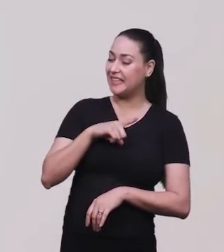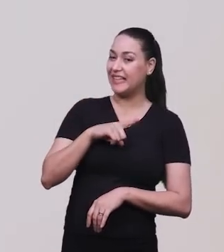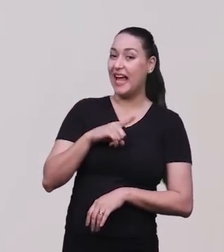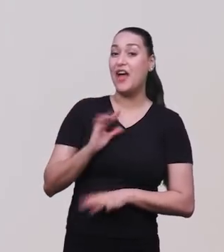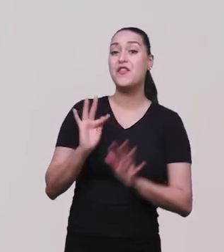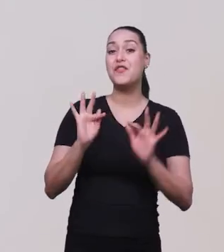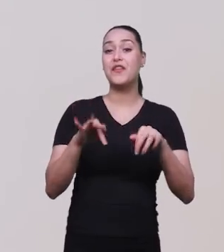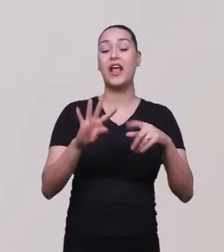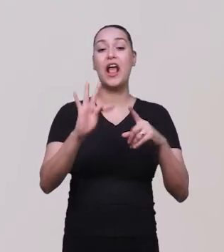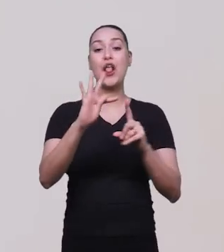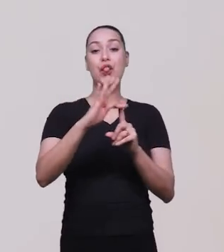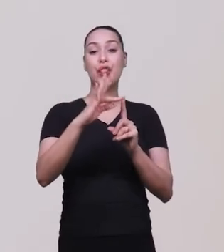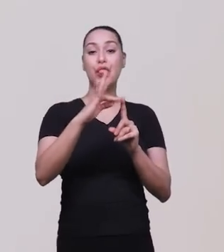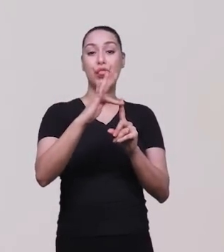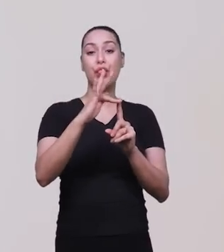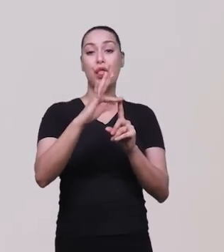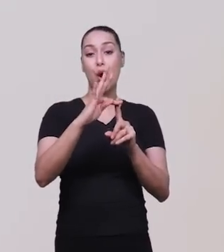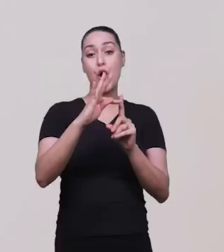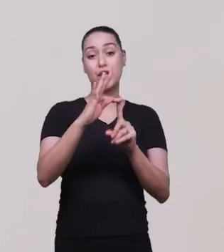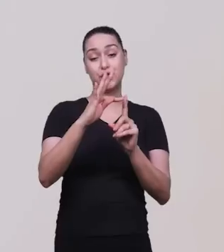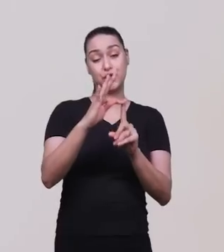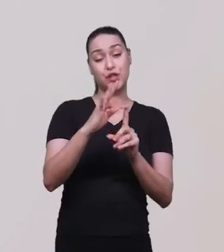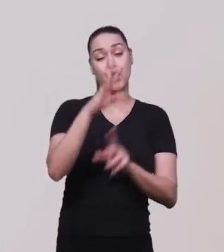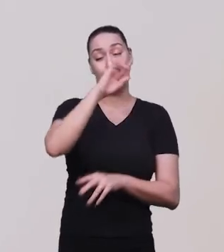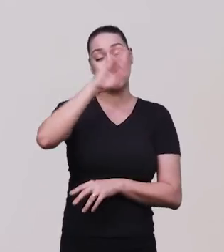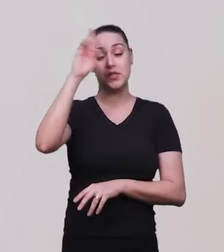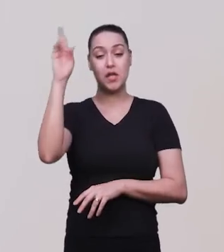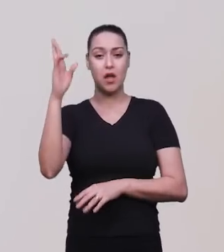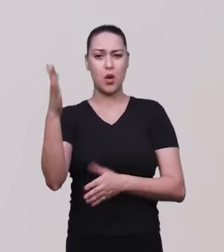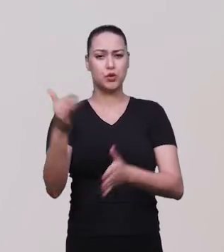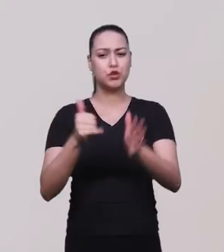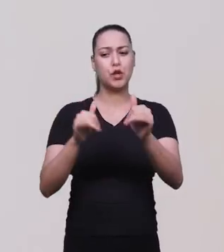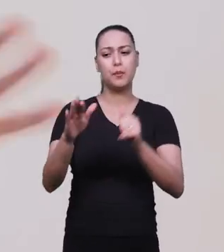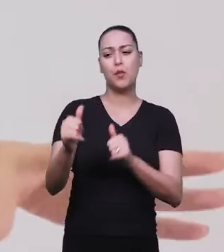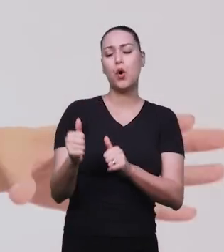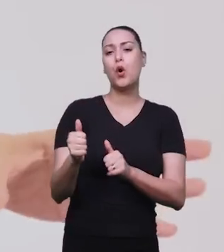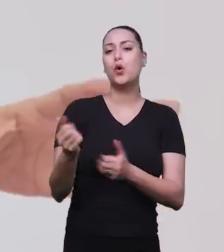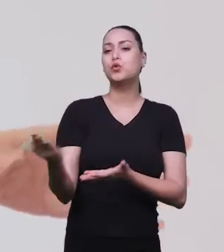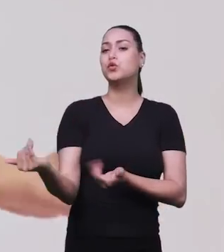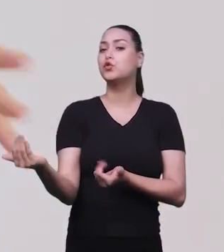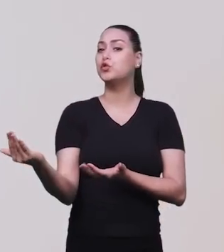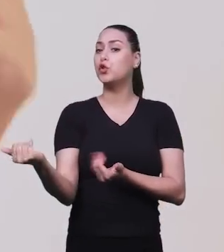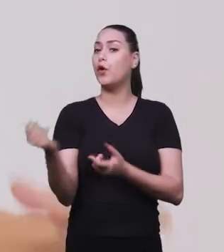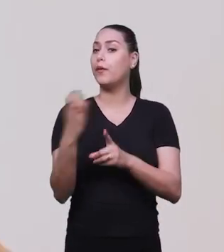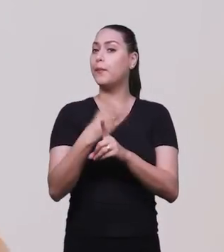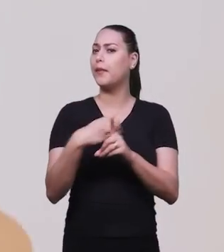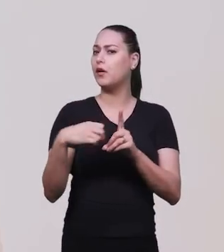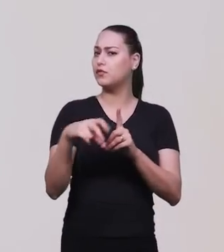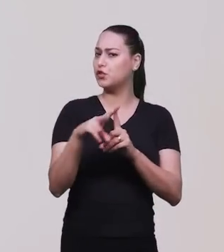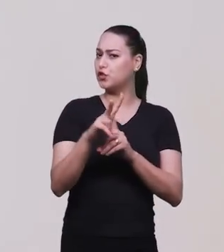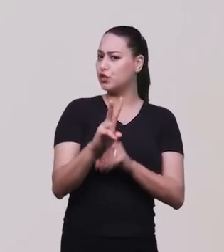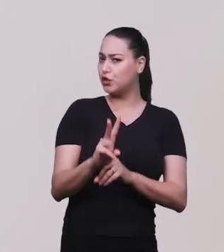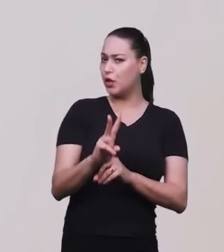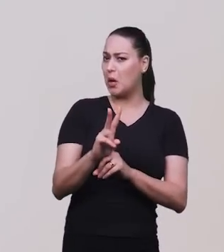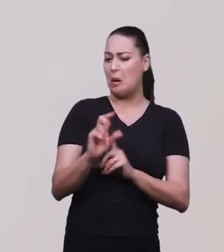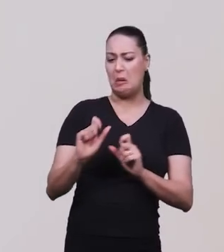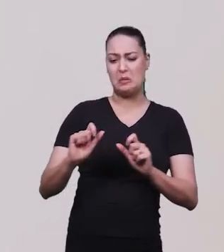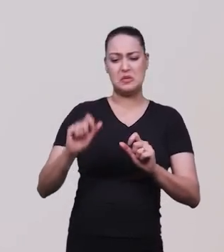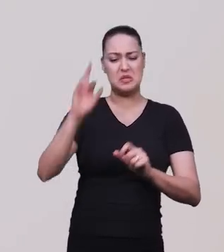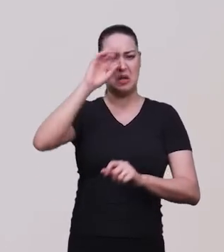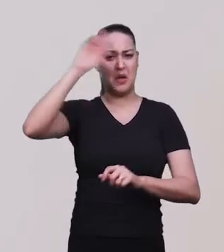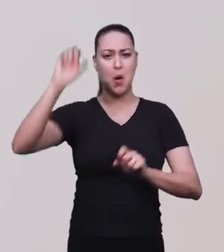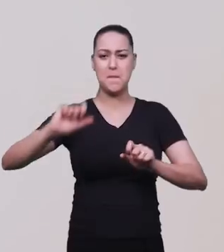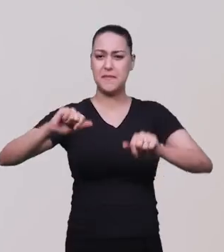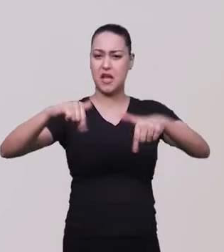com Tocantins, onde o Senhor convocou os jovens para uma vigília. Essa semana o Senhor convocou, operou,